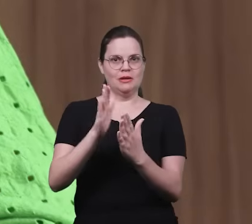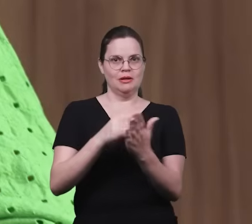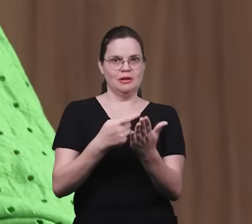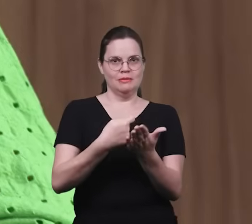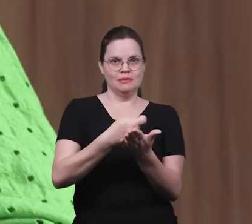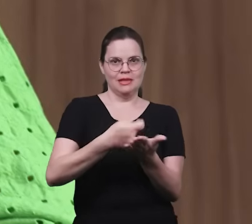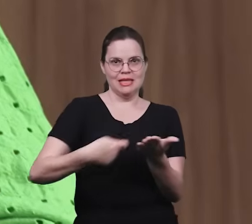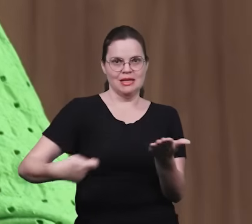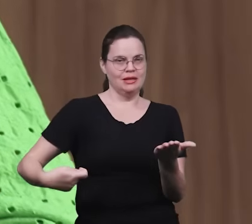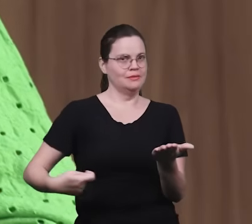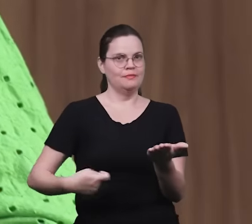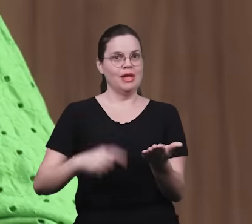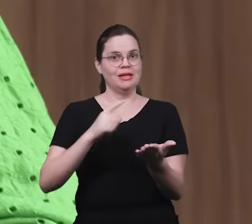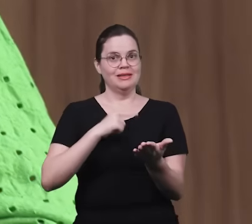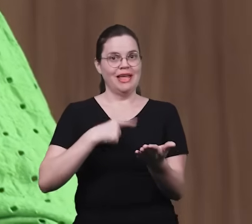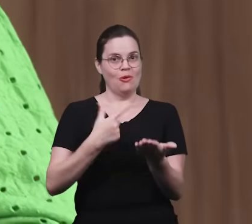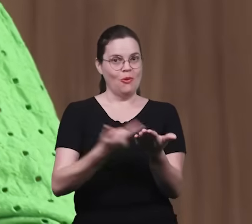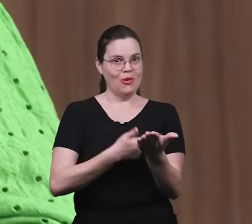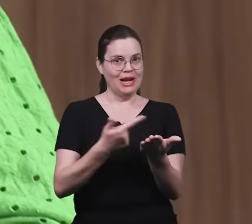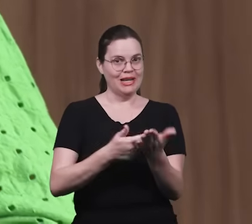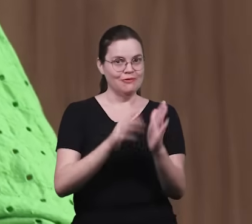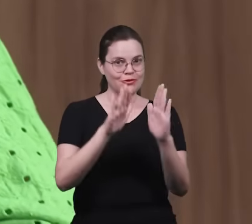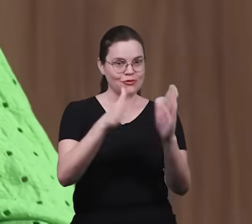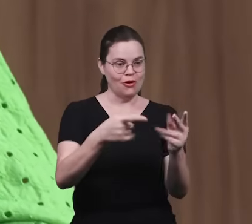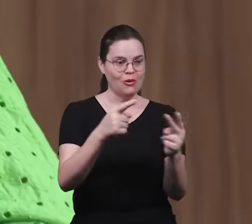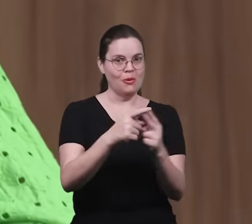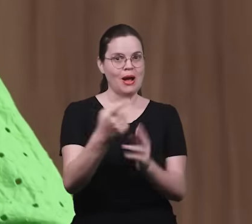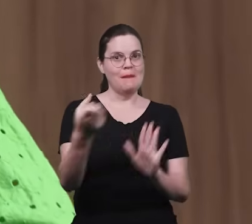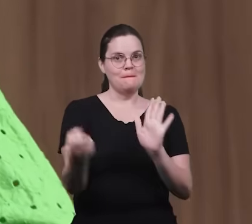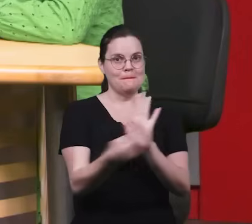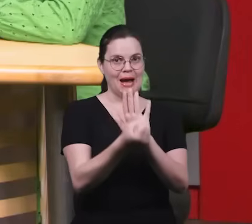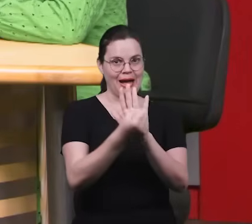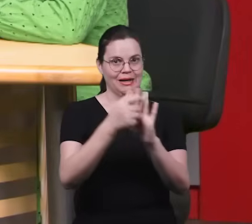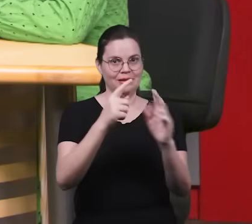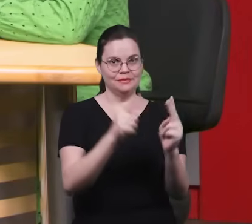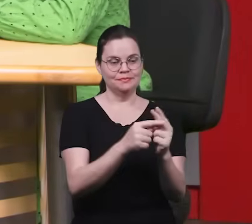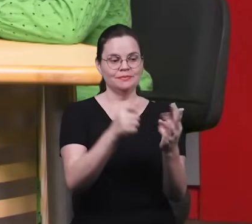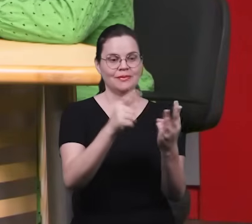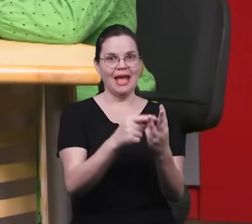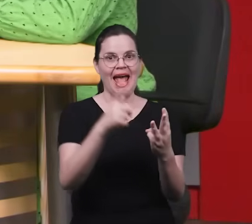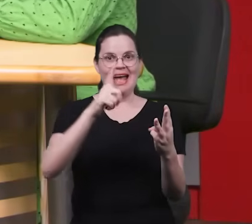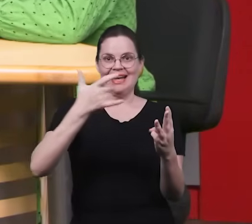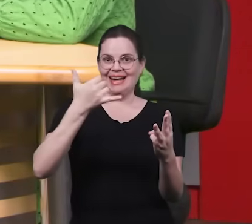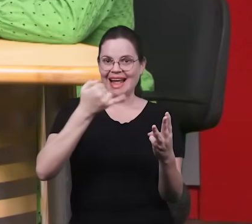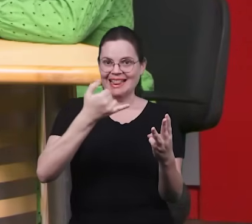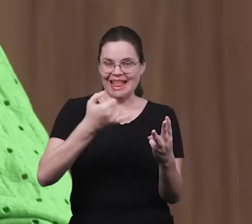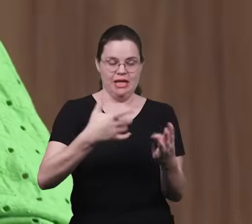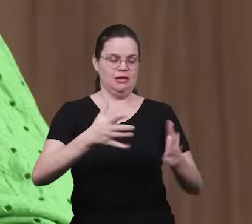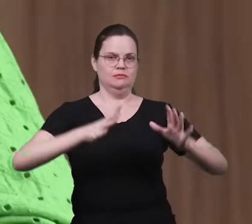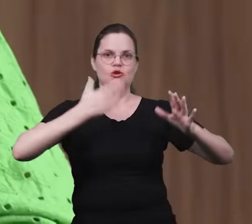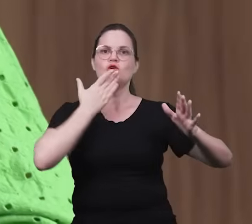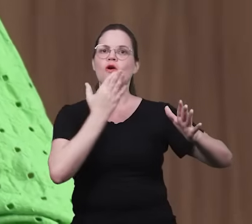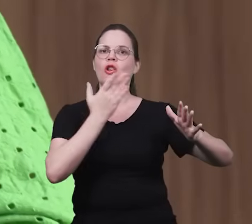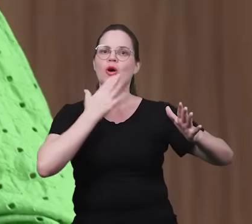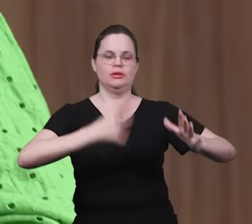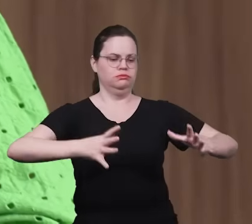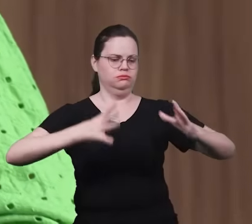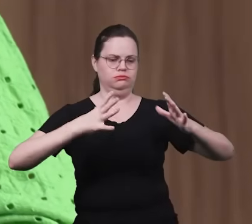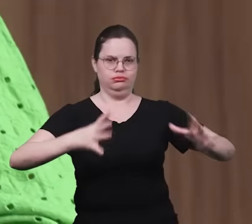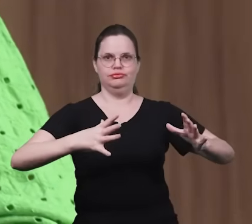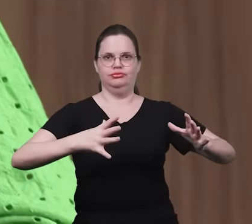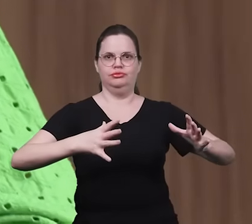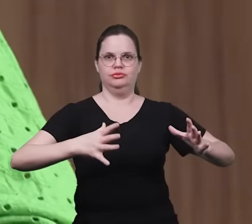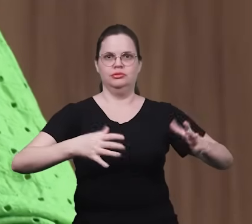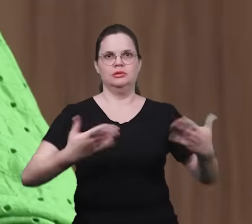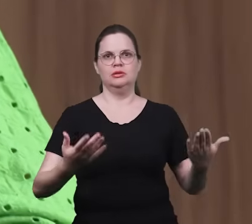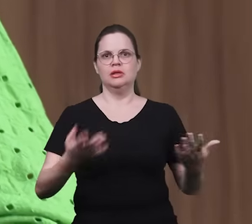canetinhas específicas de marcas específicas. Sim. Parece que todas as outras não têm mais valor. Sim. Assim como dos cadernos. Gente, o caderno era uma coisa tão